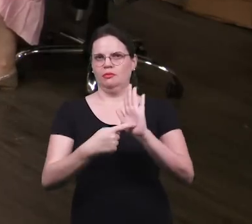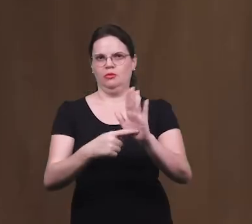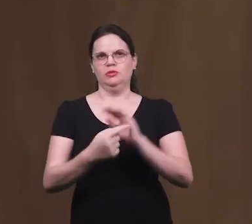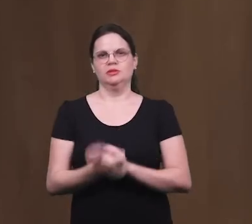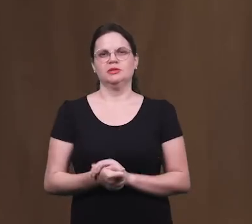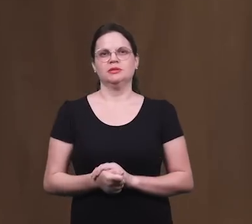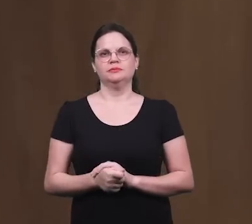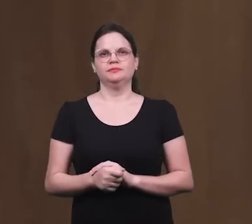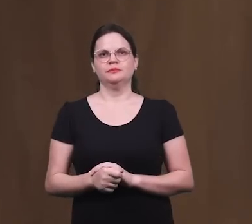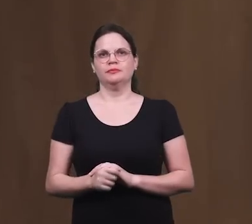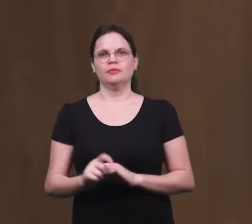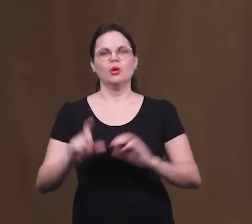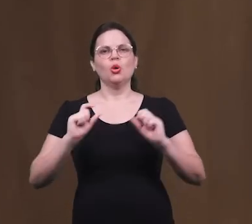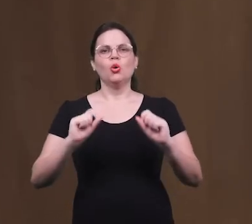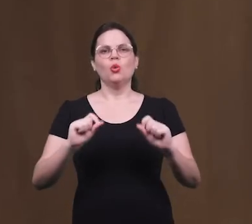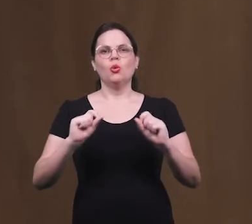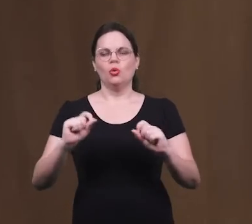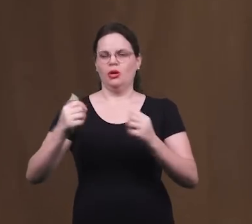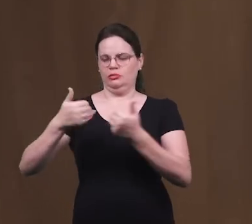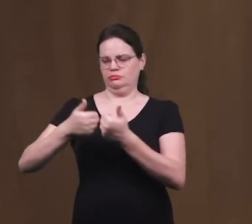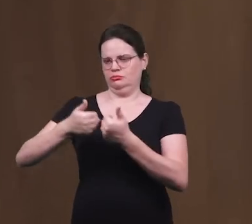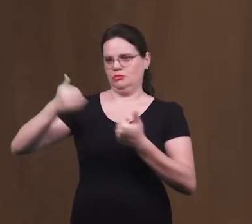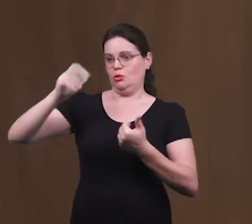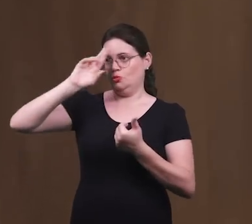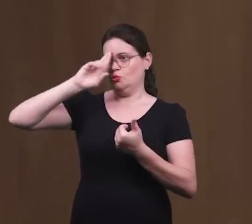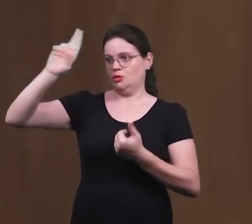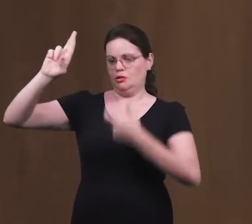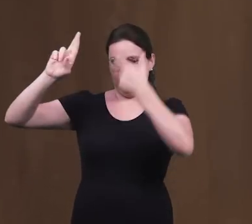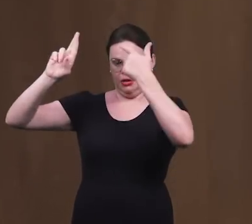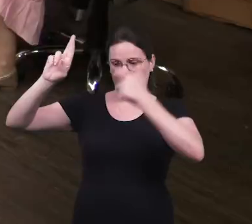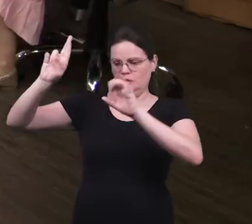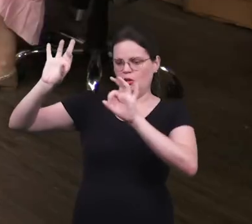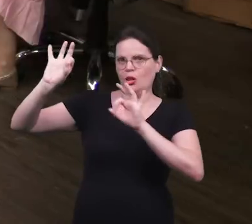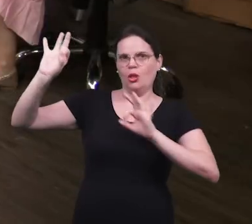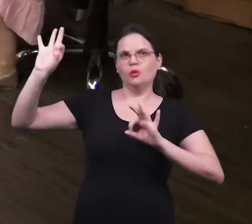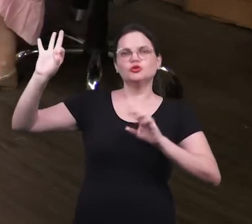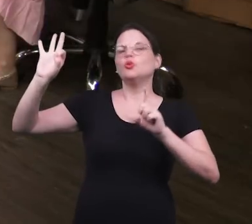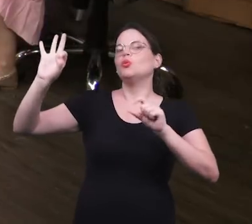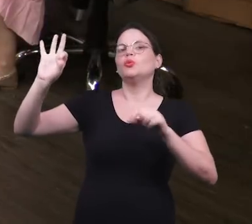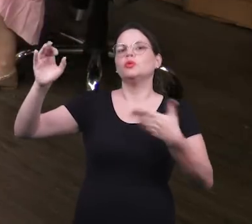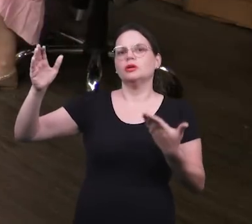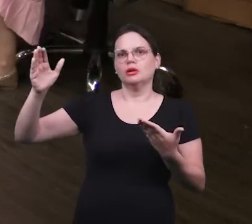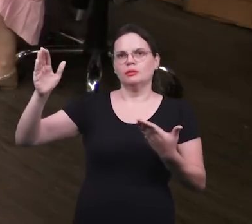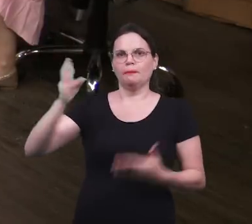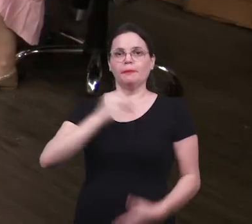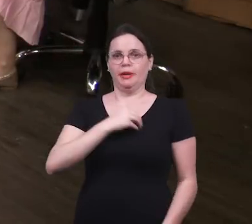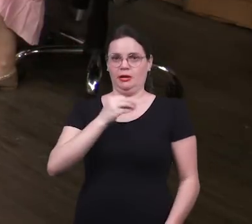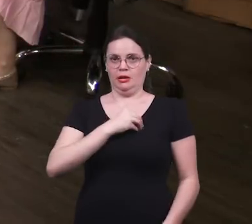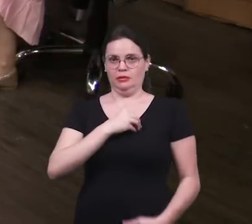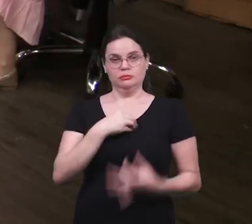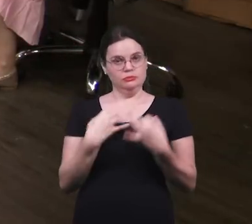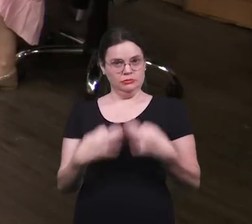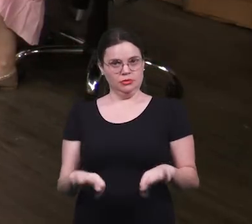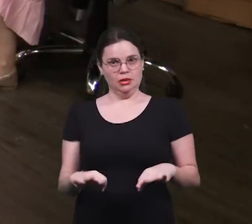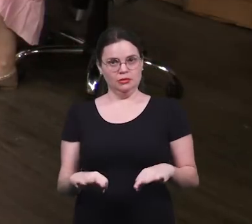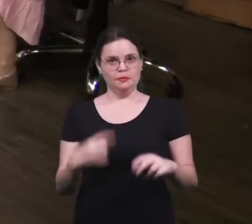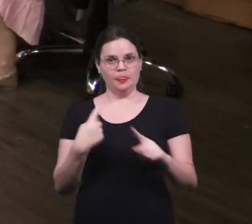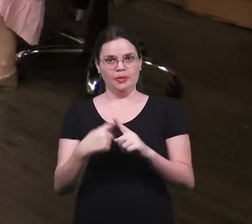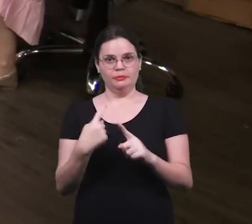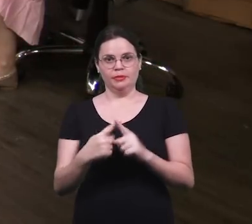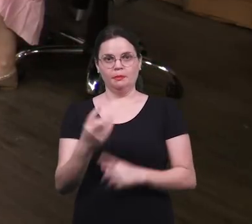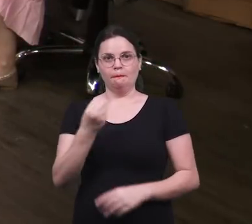faz separação entre nós e o Senhor? Vocês podem dizer, os jovens? Pecado, né? Então, o nosso pecado é que